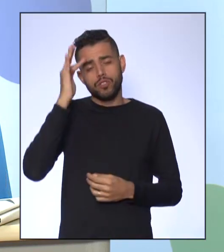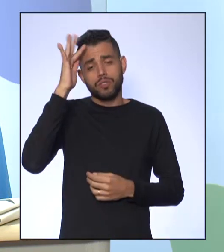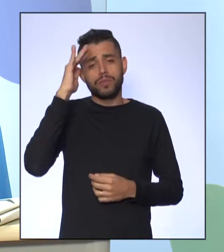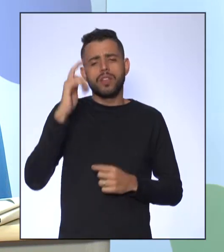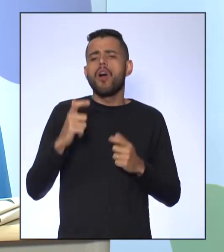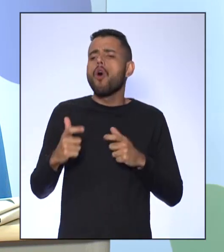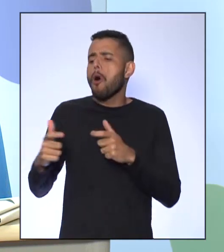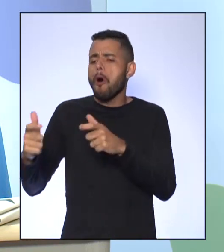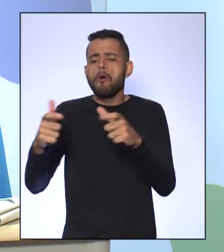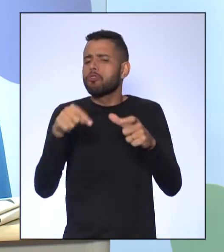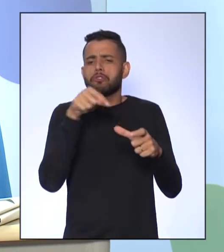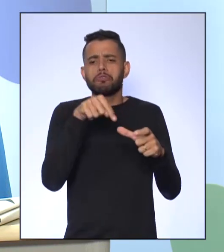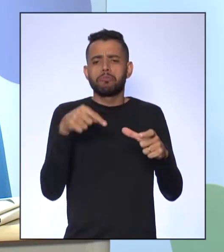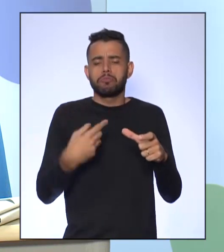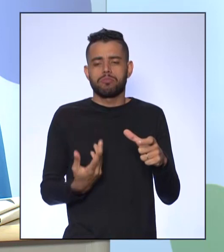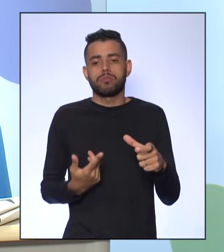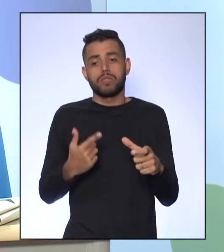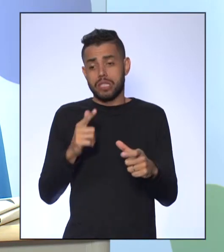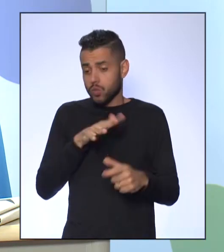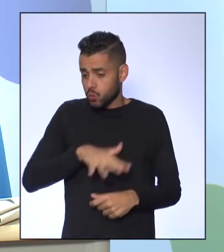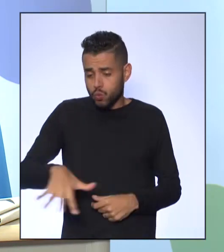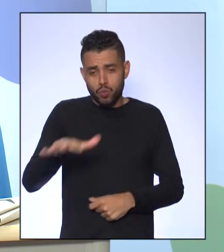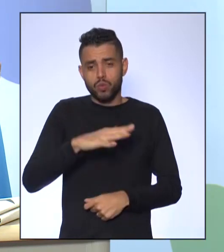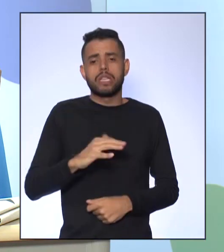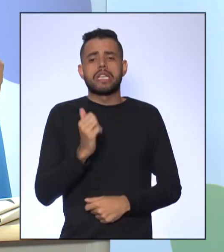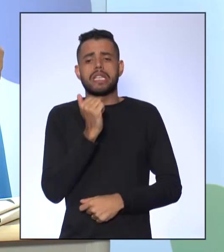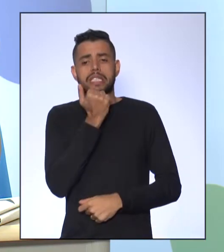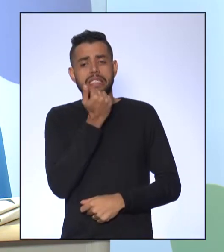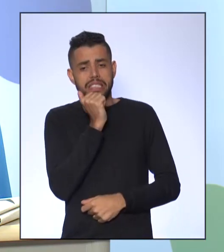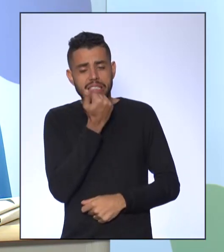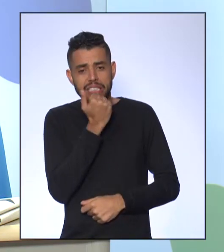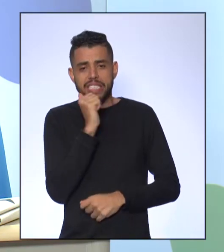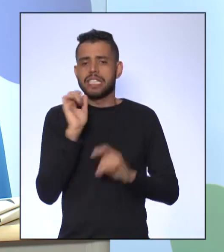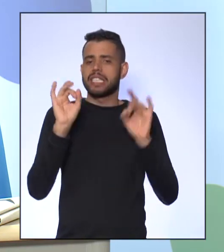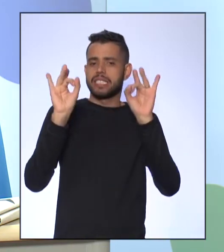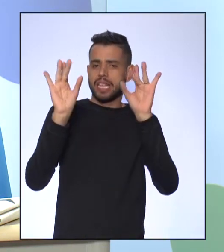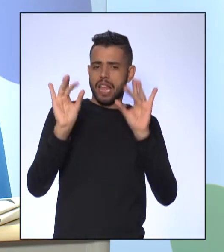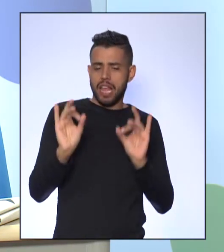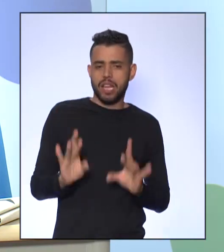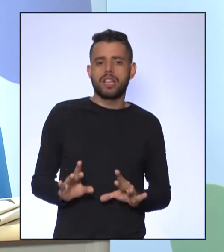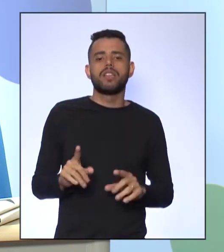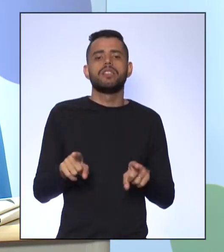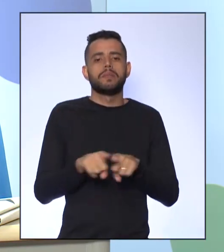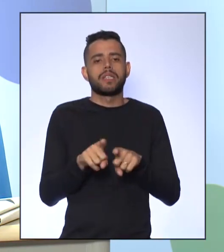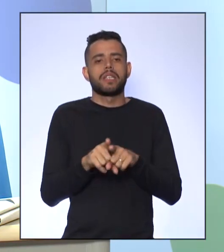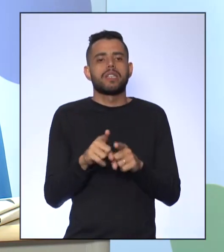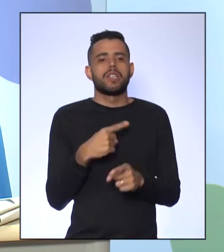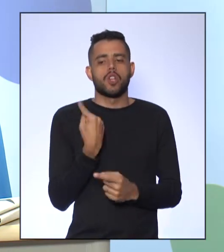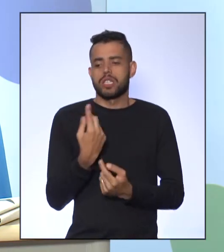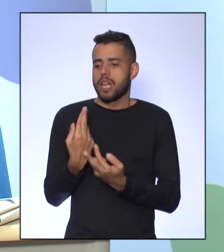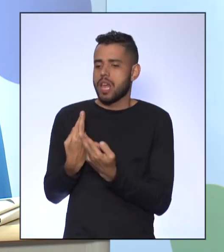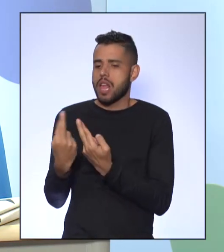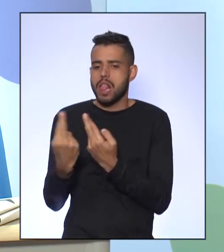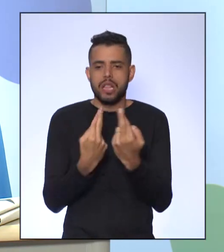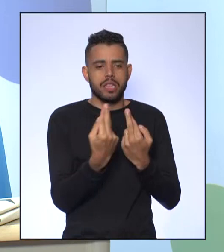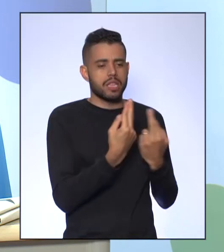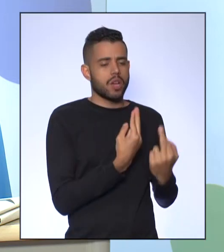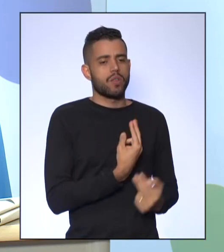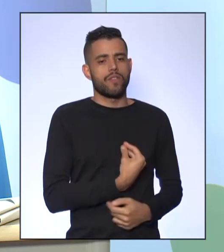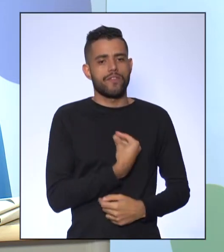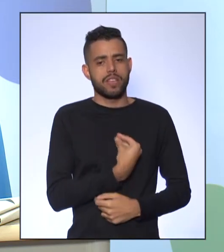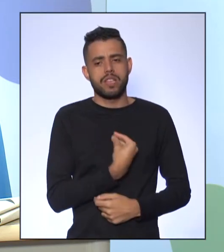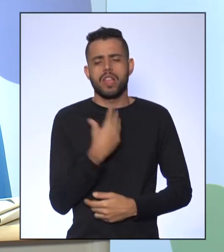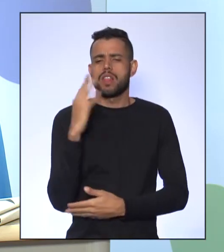os lugares. Ela está na ciência, ela está na técnica, ela está nas noções da nossa relação com a natureza, da nossa